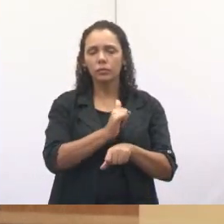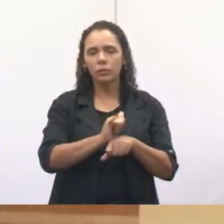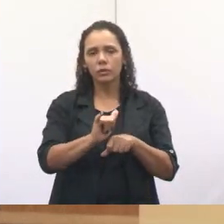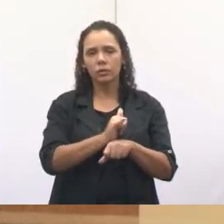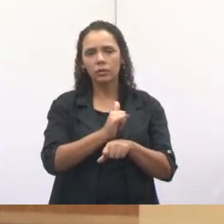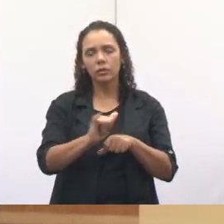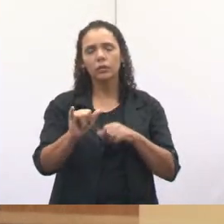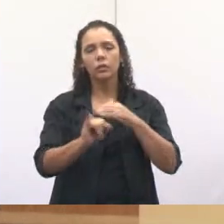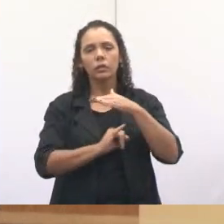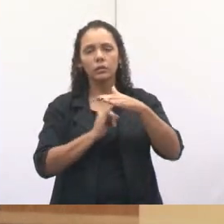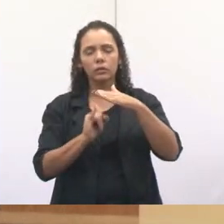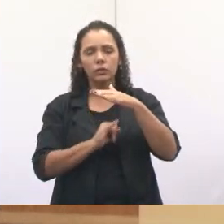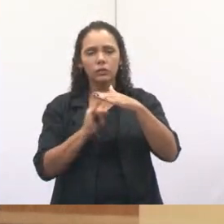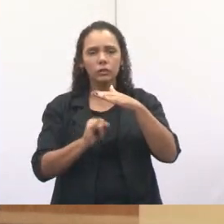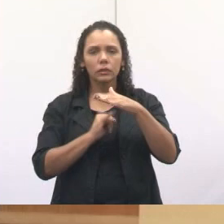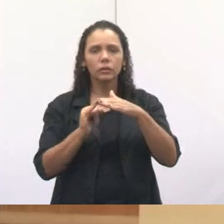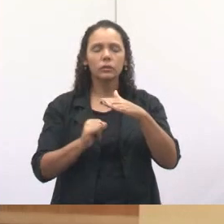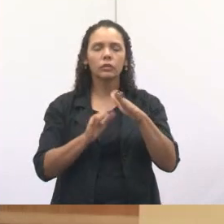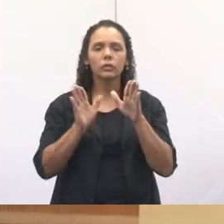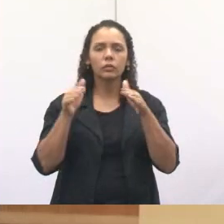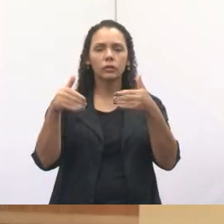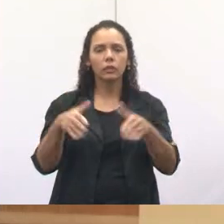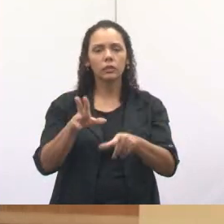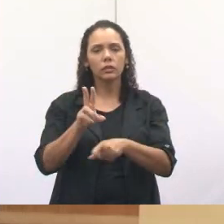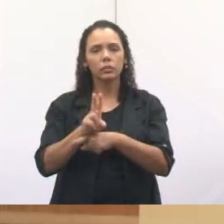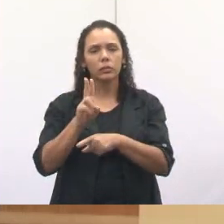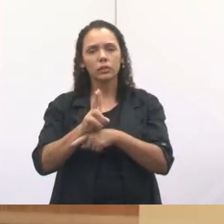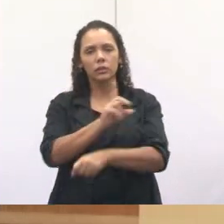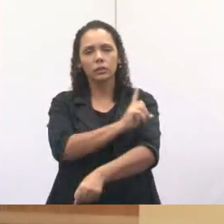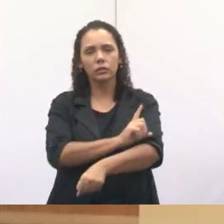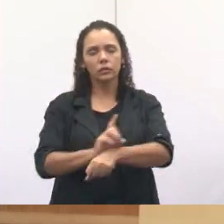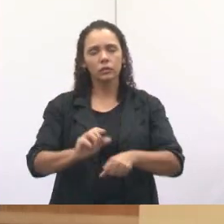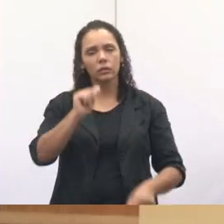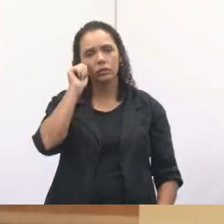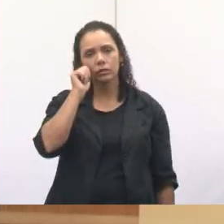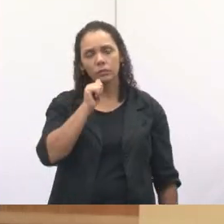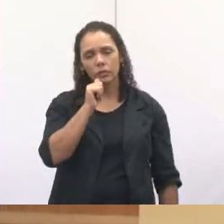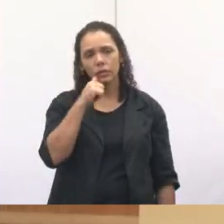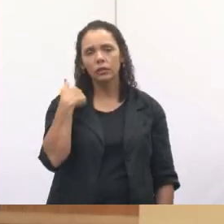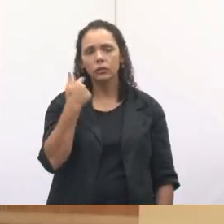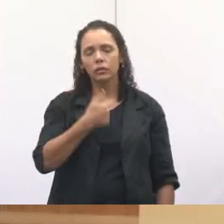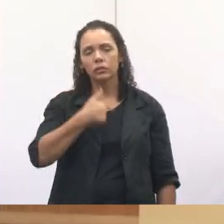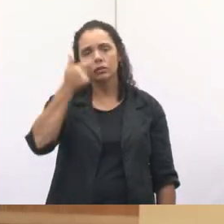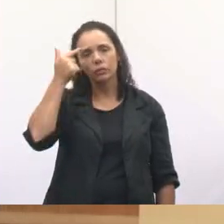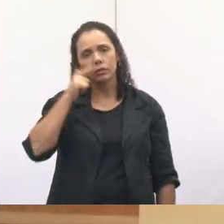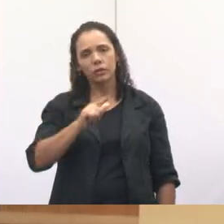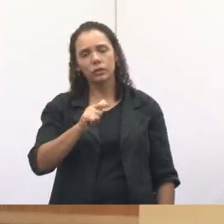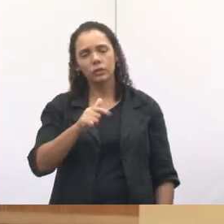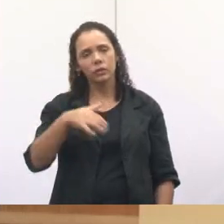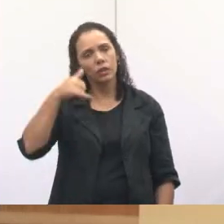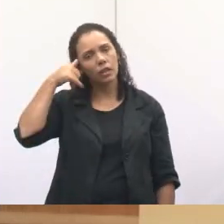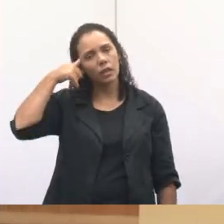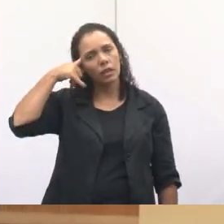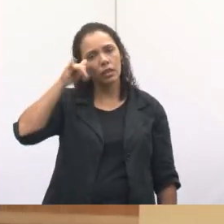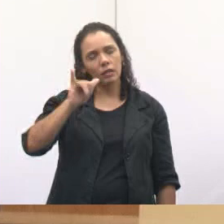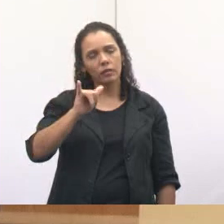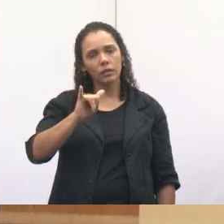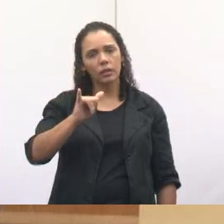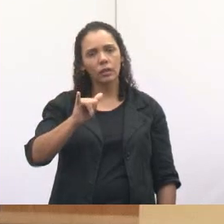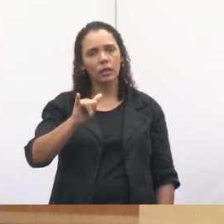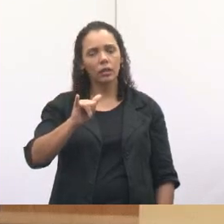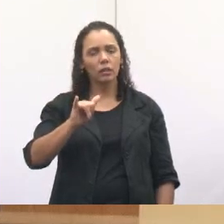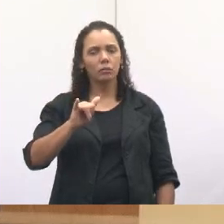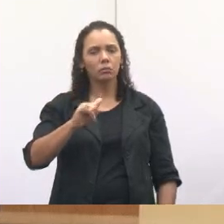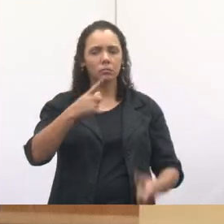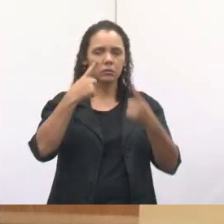instituições tivermos visando a proteção e a dignidade da mulher, nós vamos conseguir combater de uma melhor forma